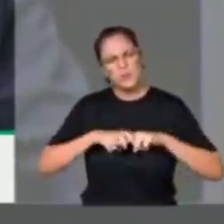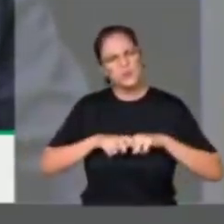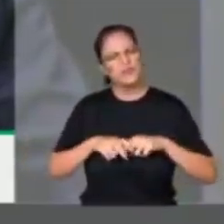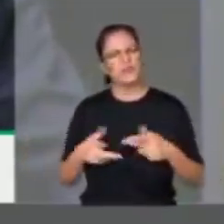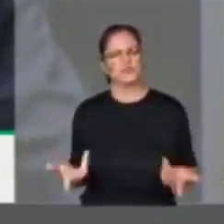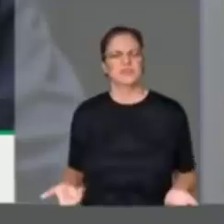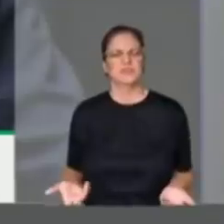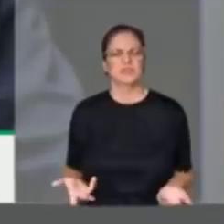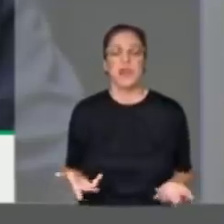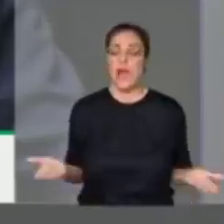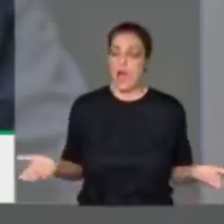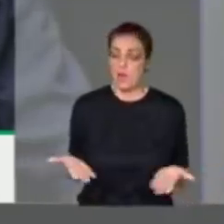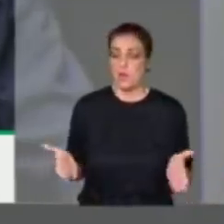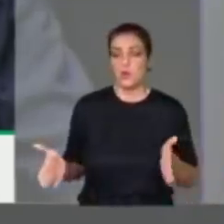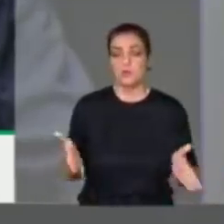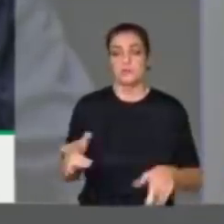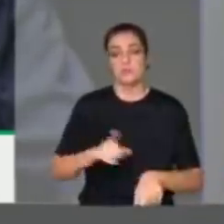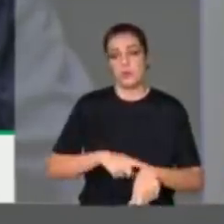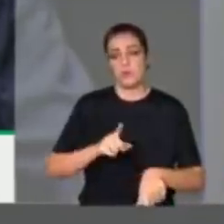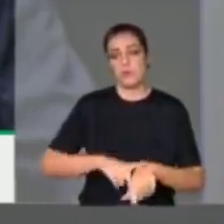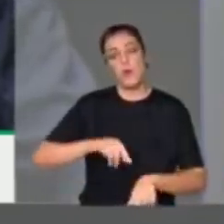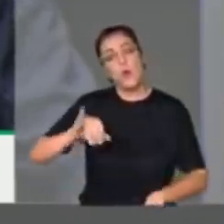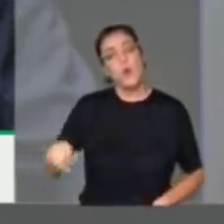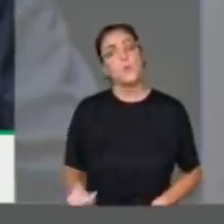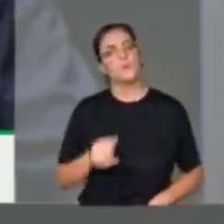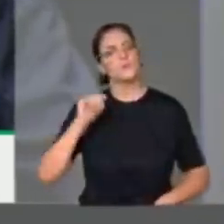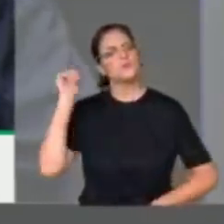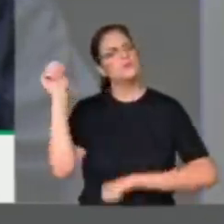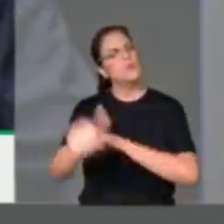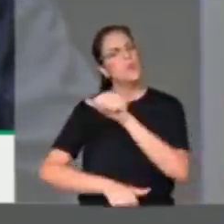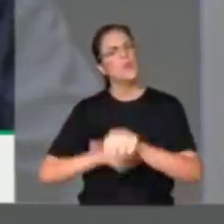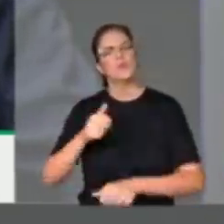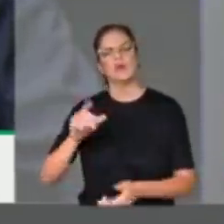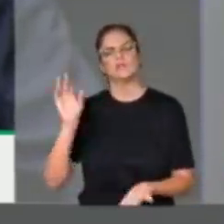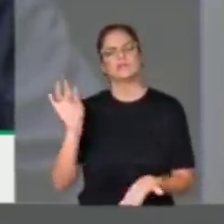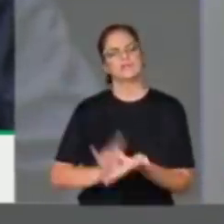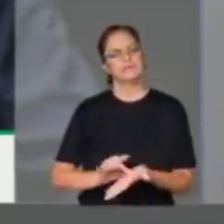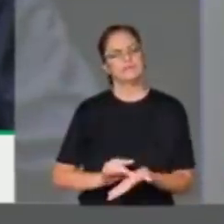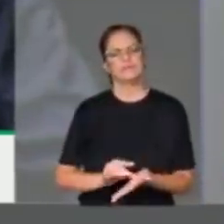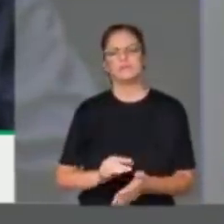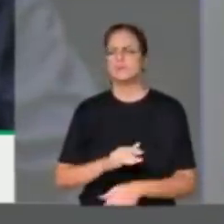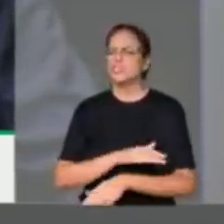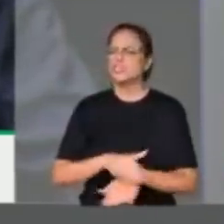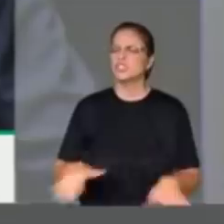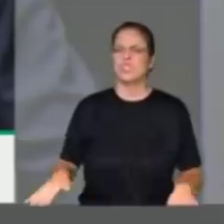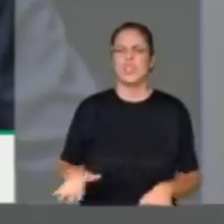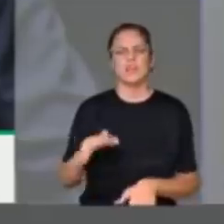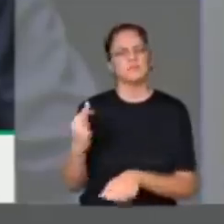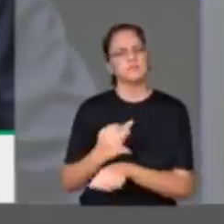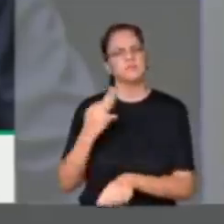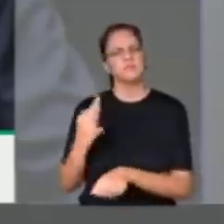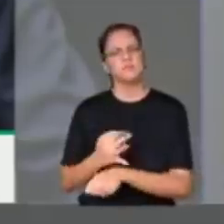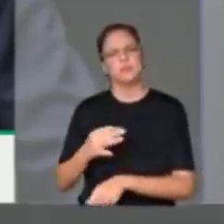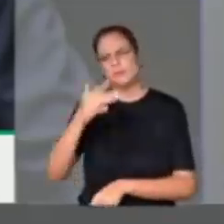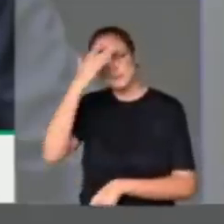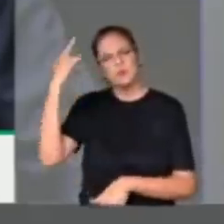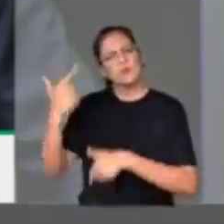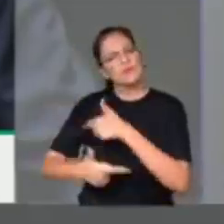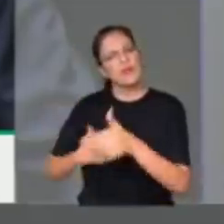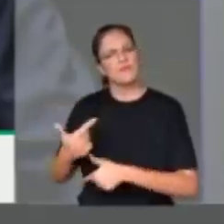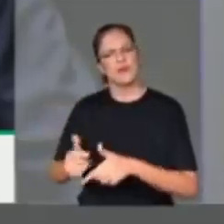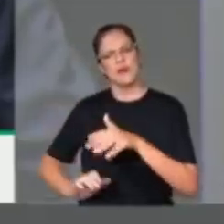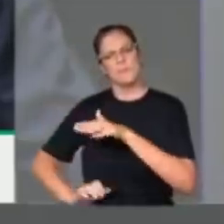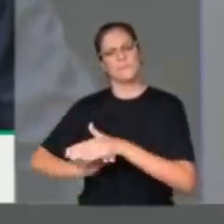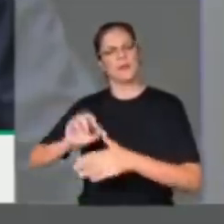que agora a gente tem uma janela de oportunidade única para promover mudanças nesse sentido e parar de penalizar quem trabalha, quem sustenta